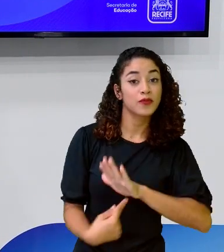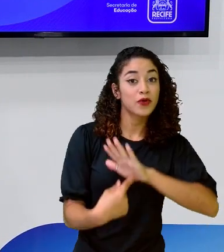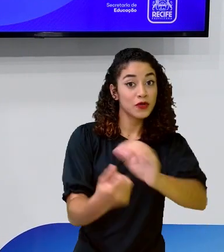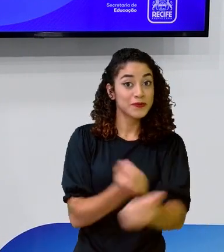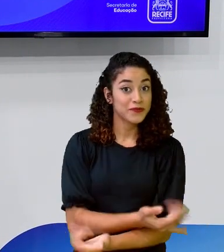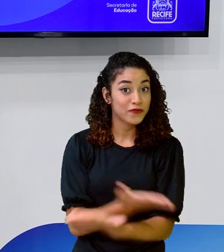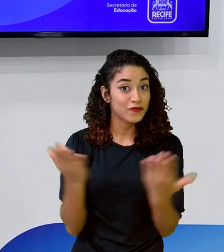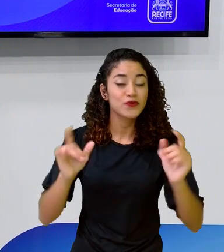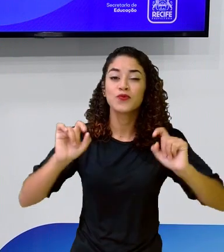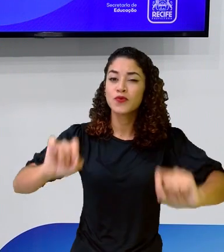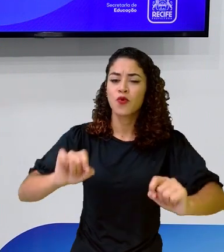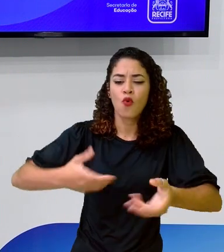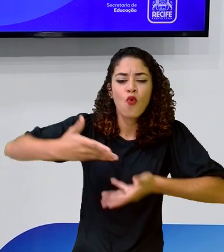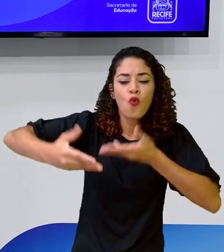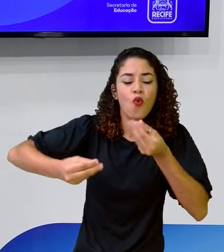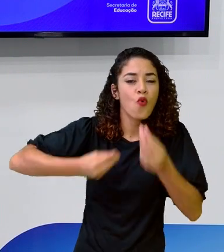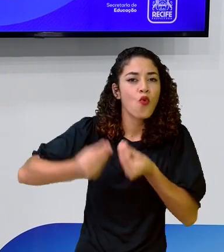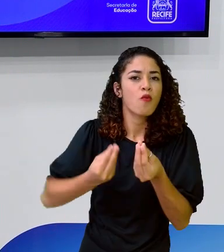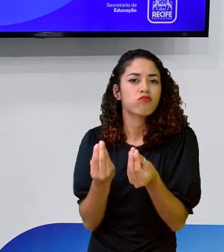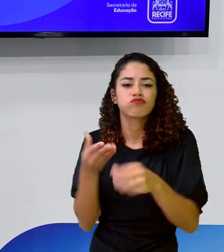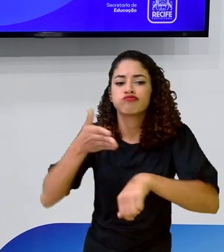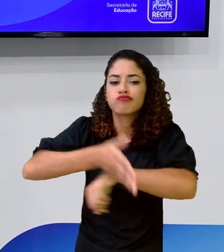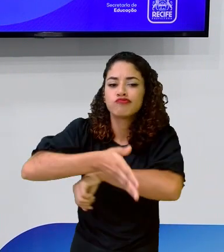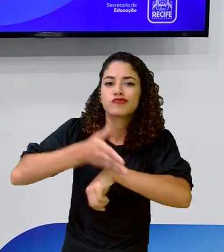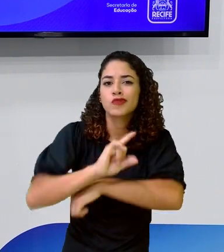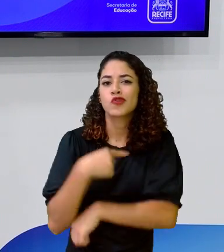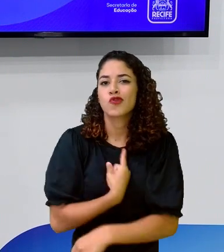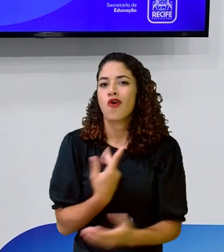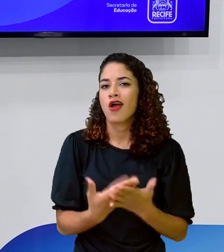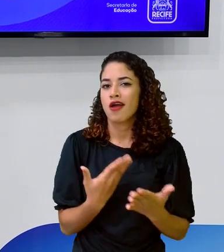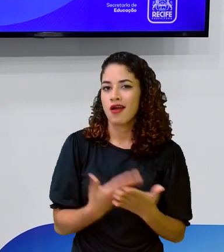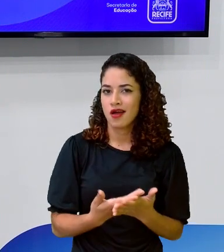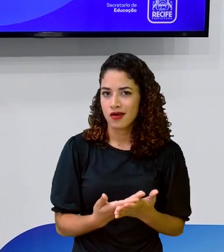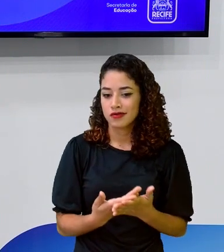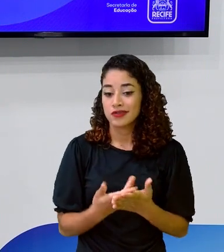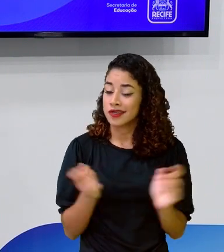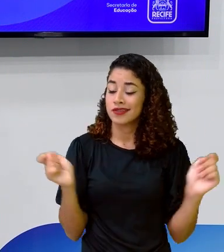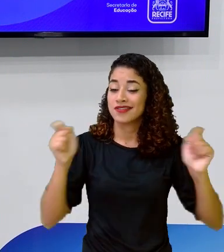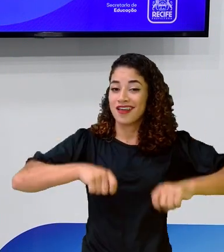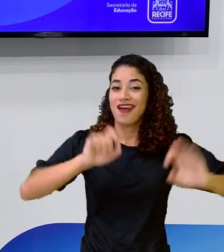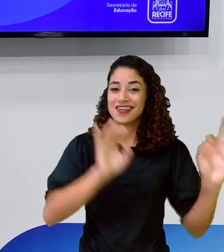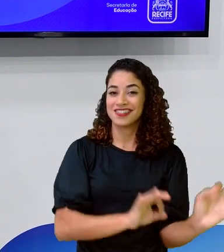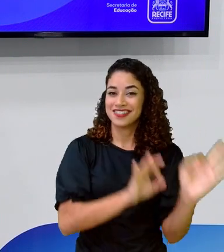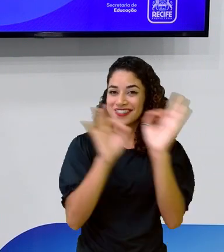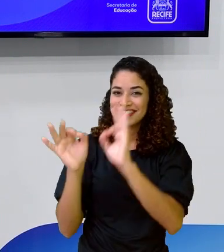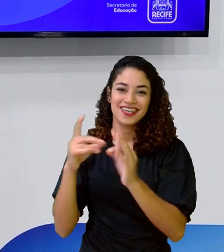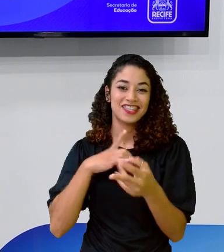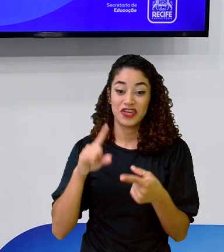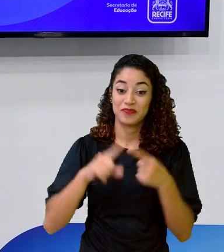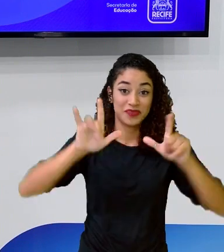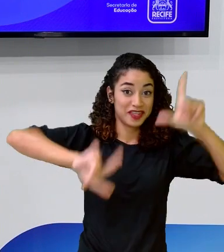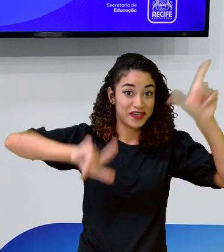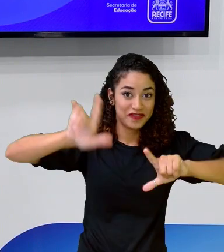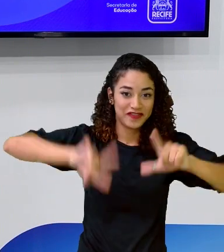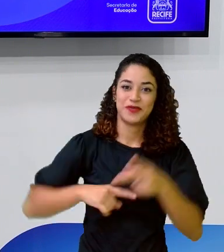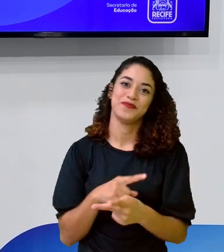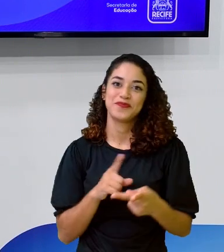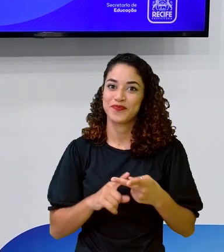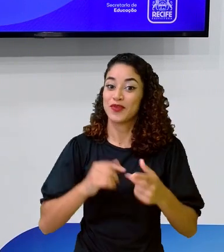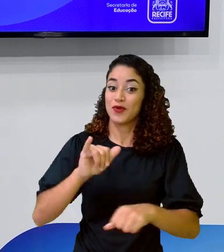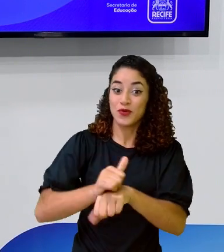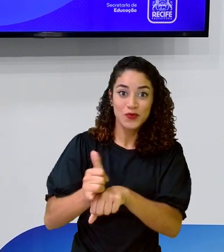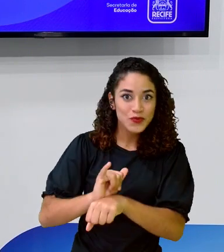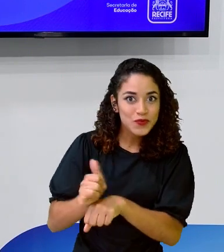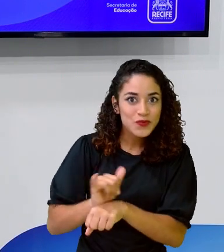para vocês como acessar as nossas aulas, para vocês assistirem. Tem através da TV, tem o